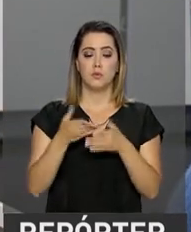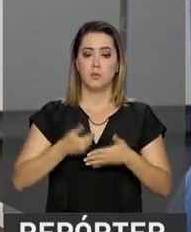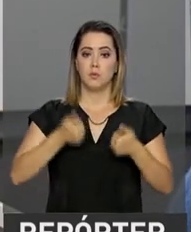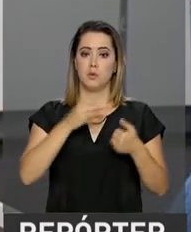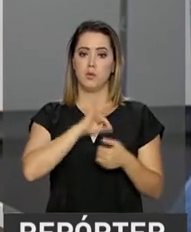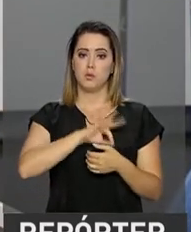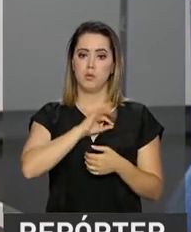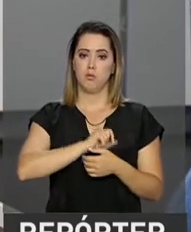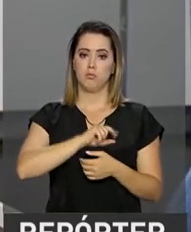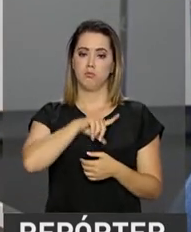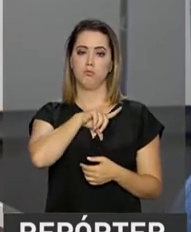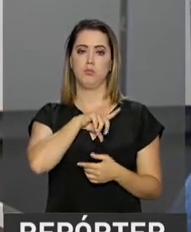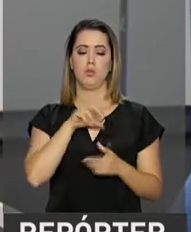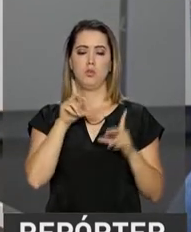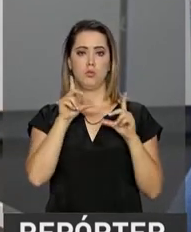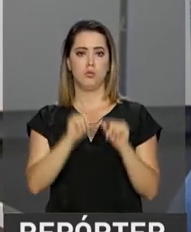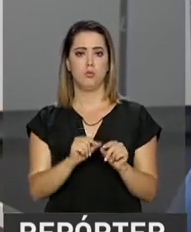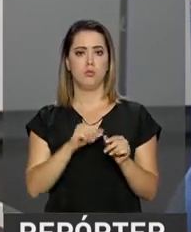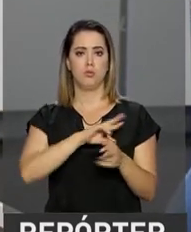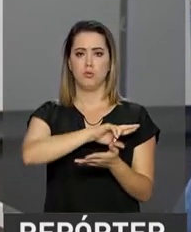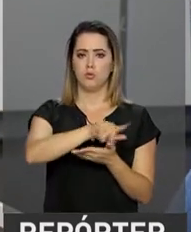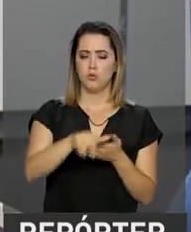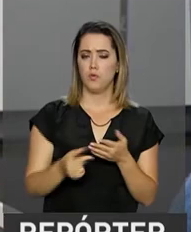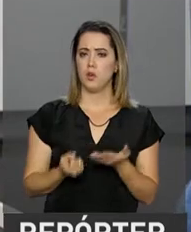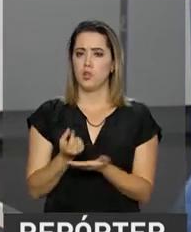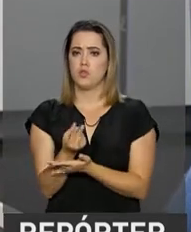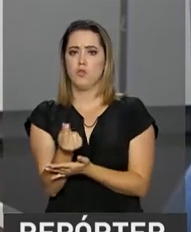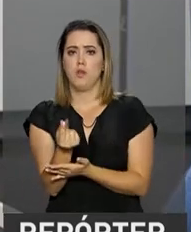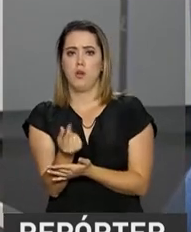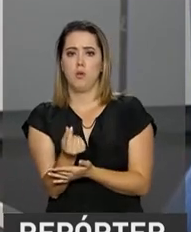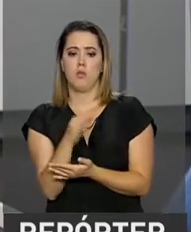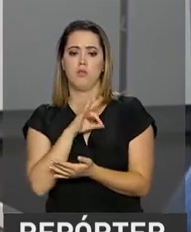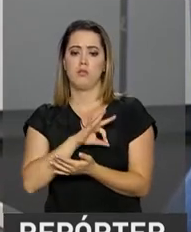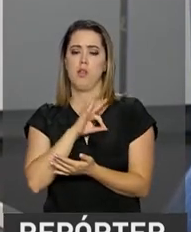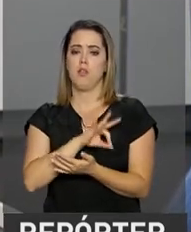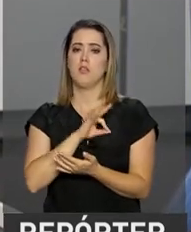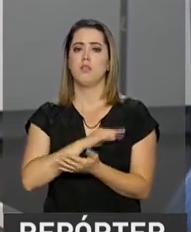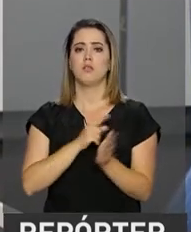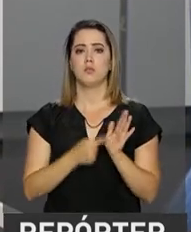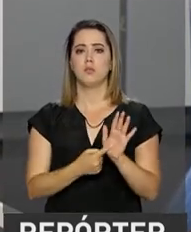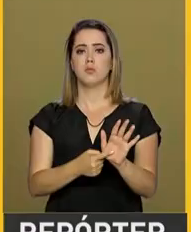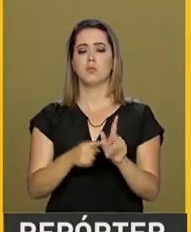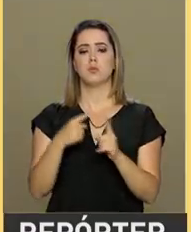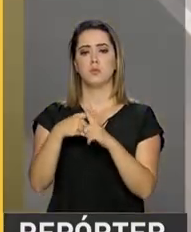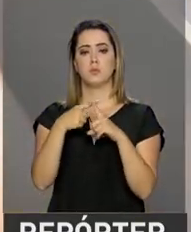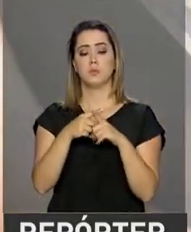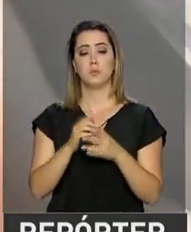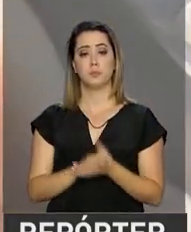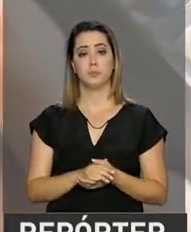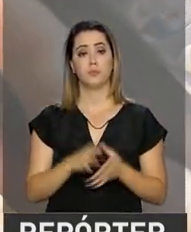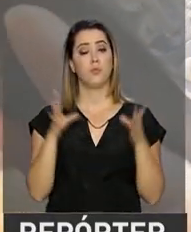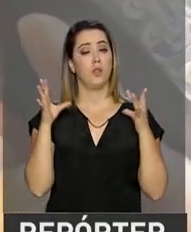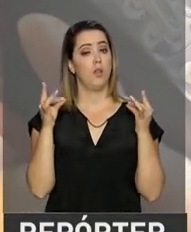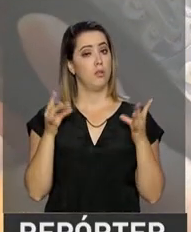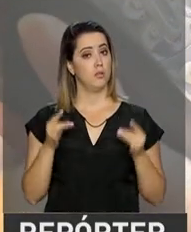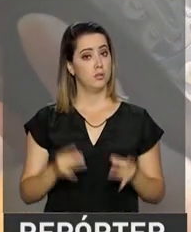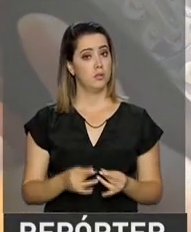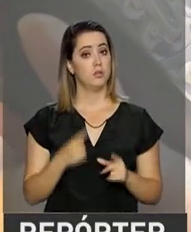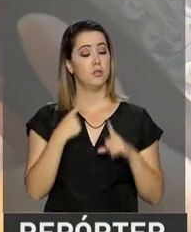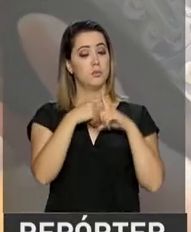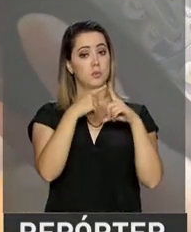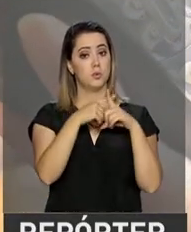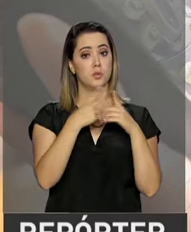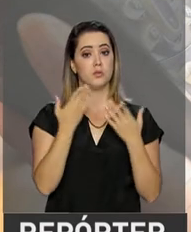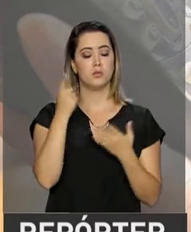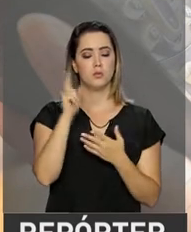renda, dada a redução da variação de preço, né, a renda real mostra resultados mais positivos. Entre os destaques positivos do